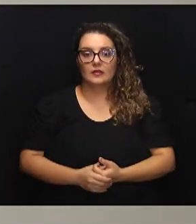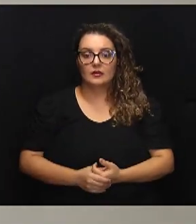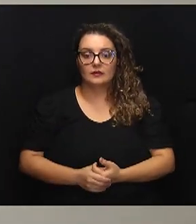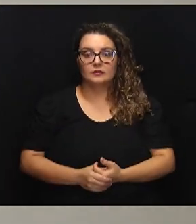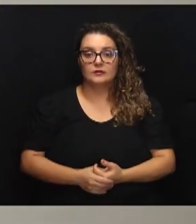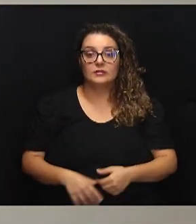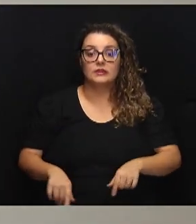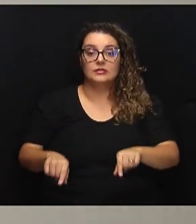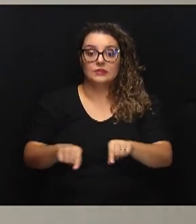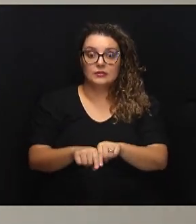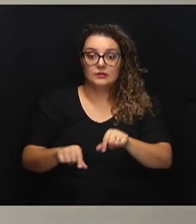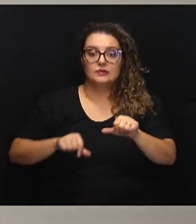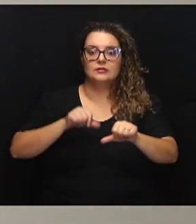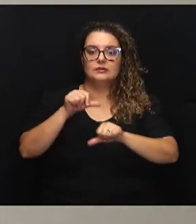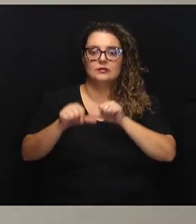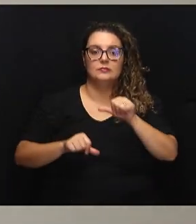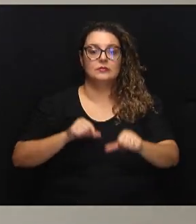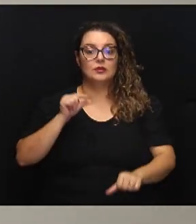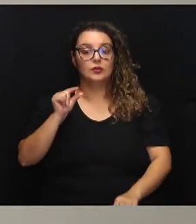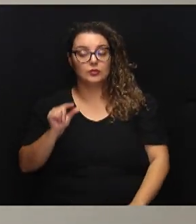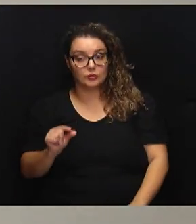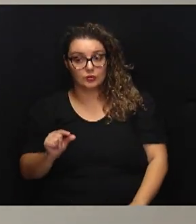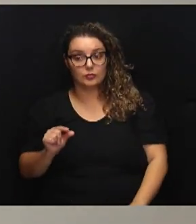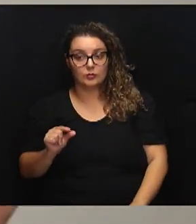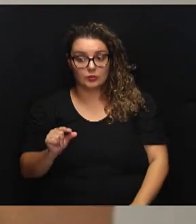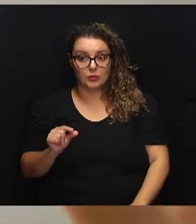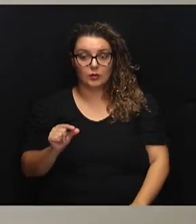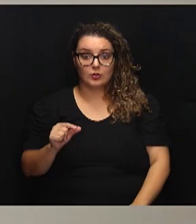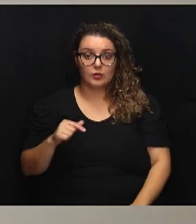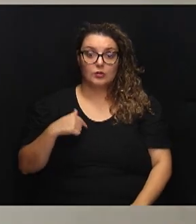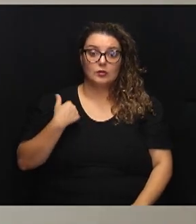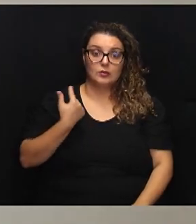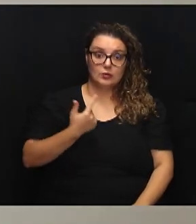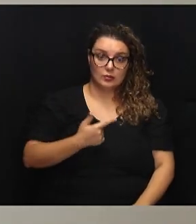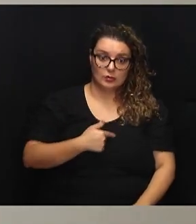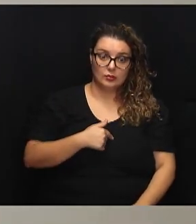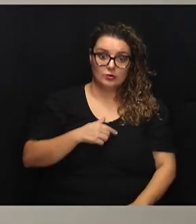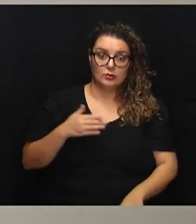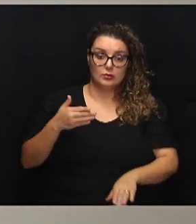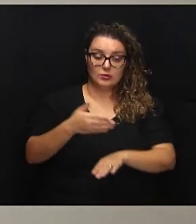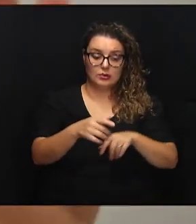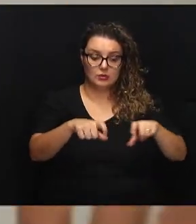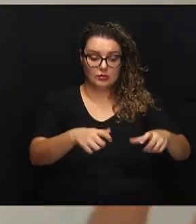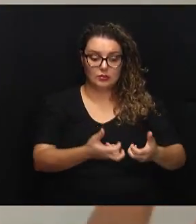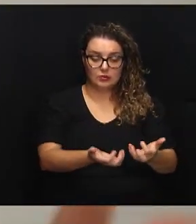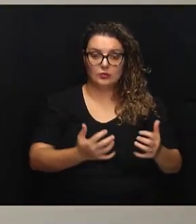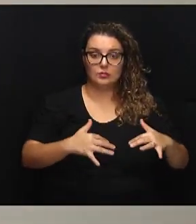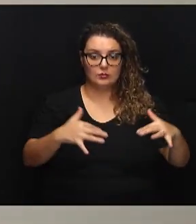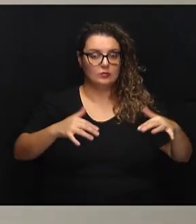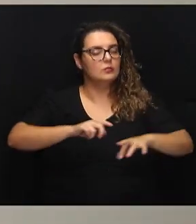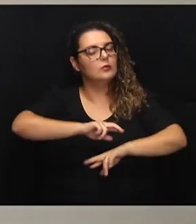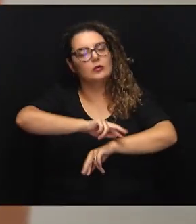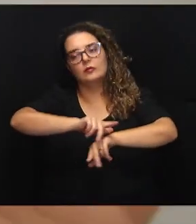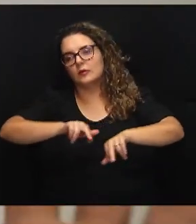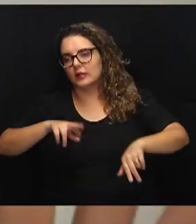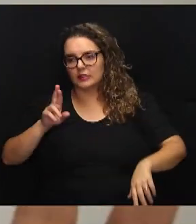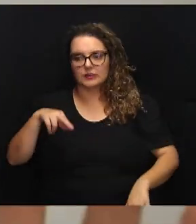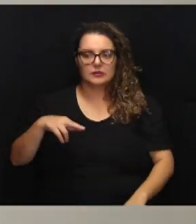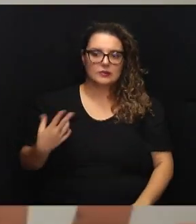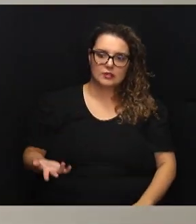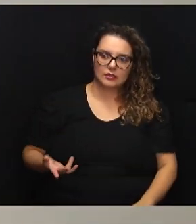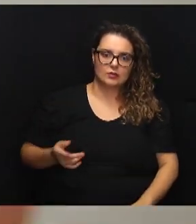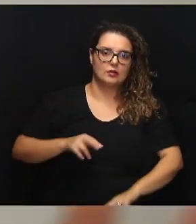também de ter mudado um pouco esse nossa ida aos estádios, né? Por vários fatores, aí a gente entra em